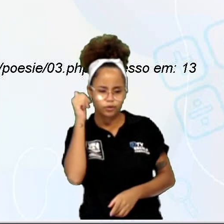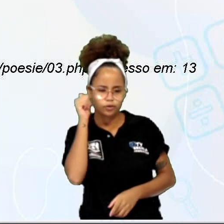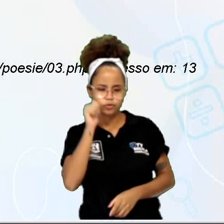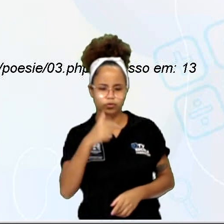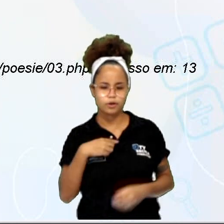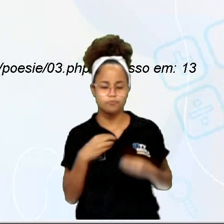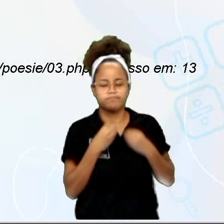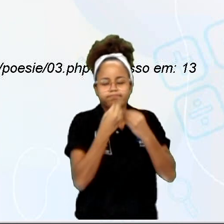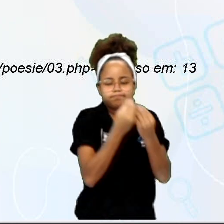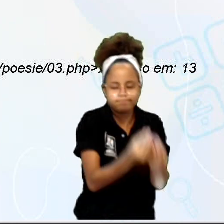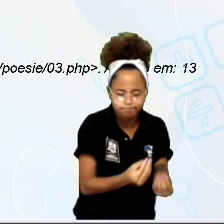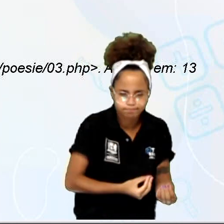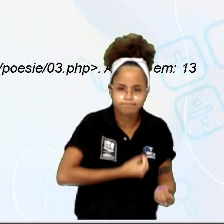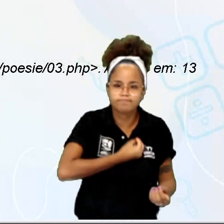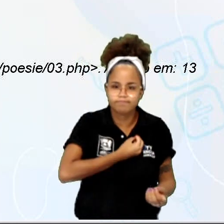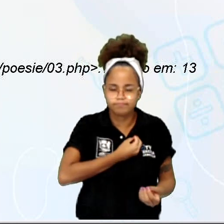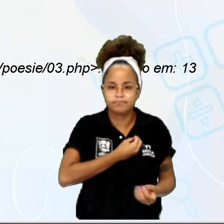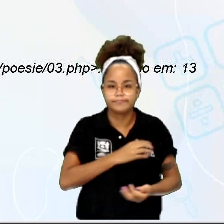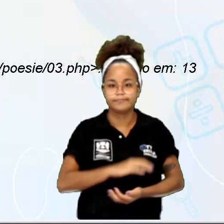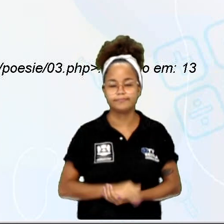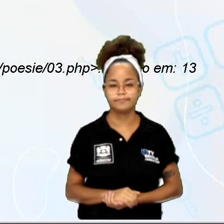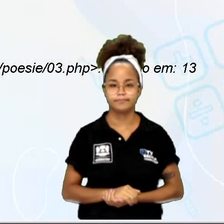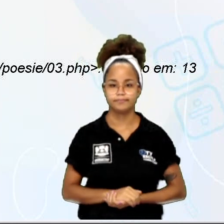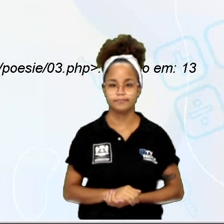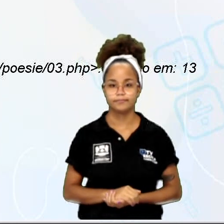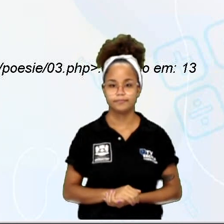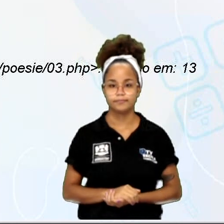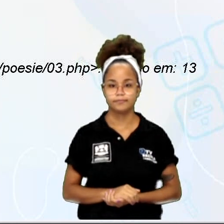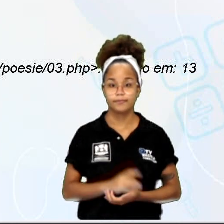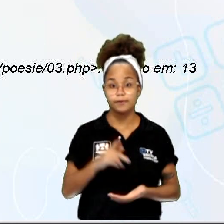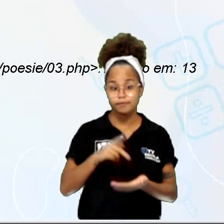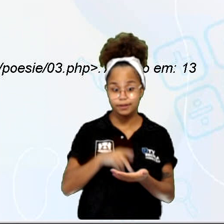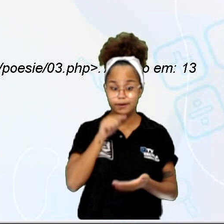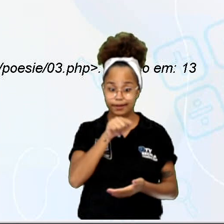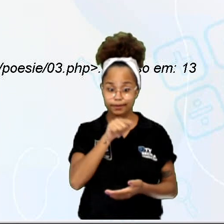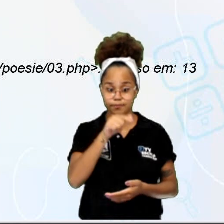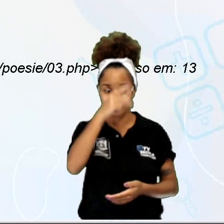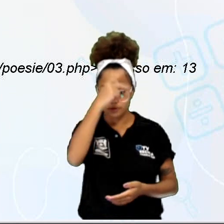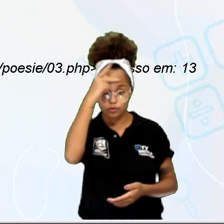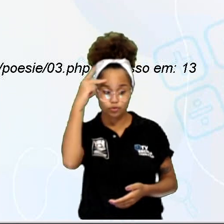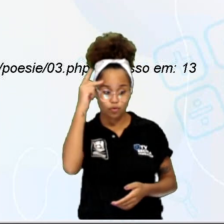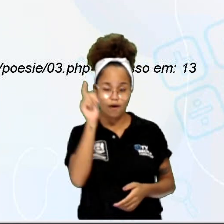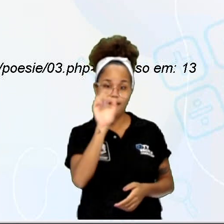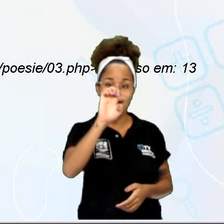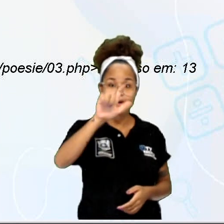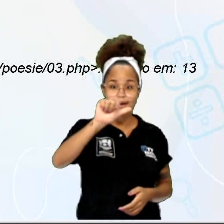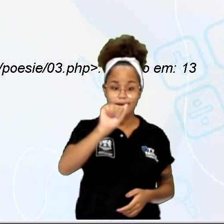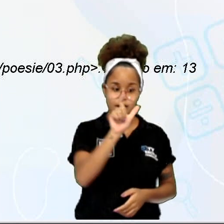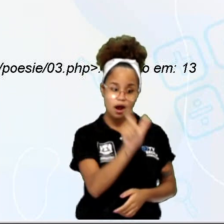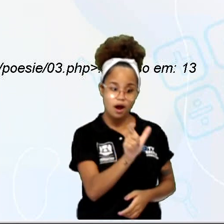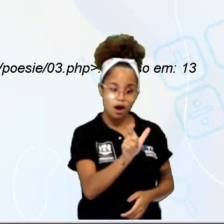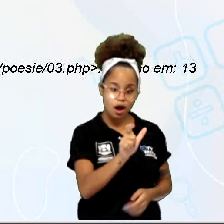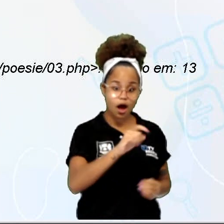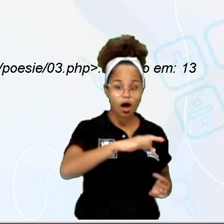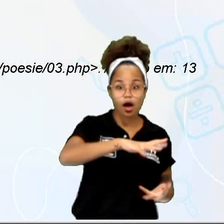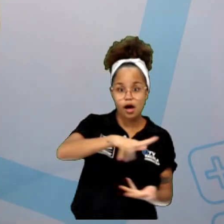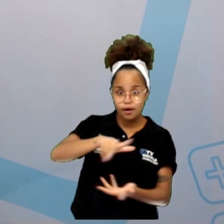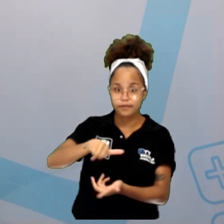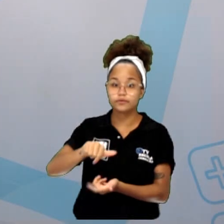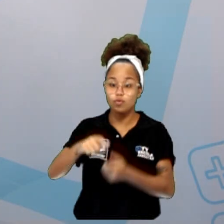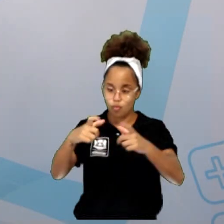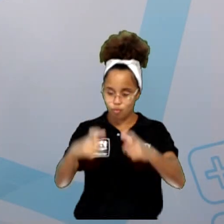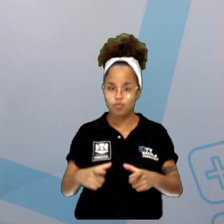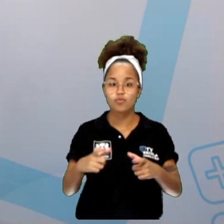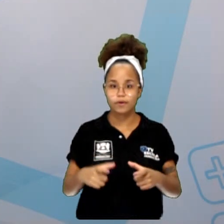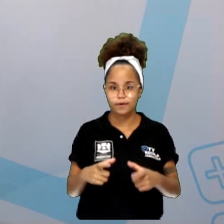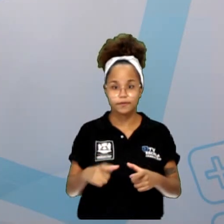a própria vida. Na verdade, a gente vai ver que por ela, essa ela aqui refere-se à terra. Ele está falando da terra e